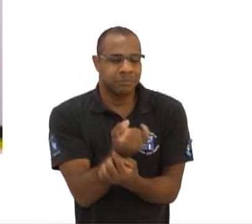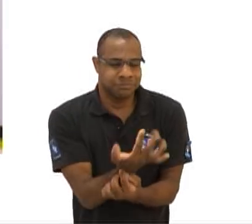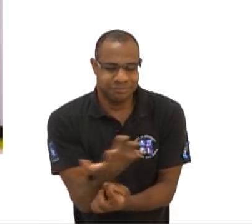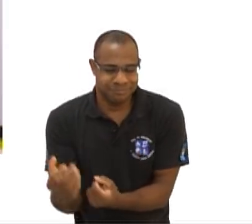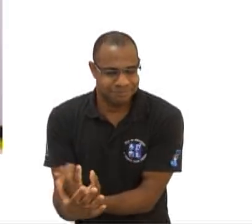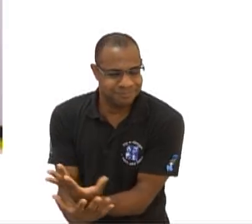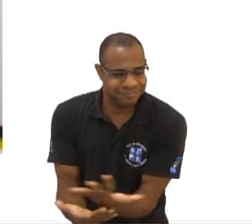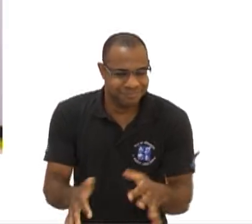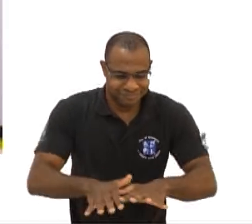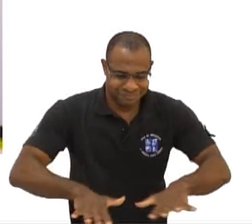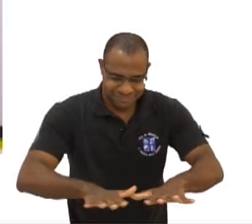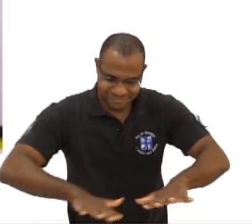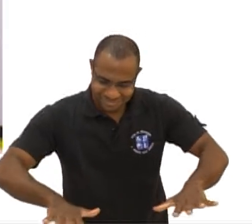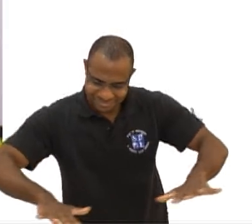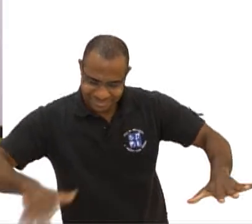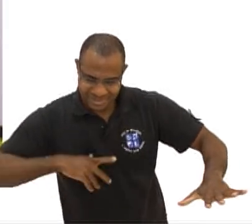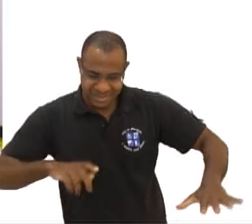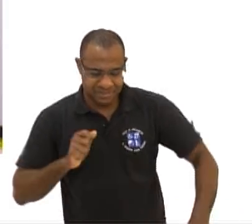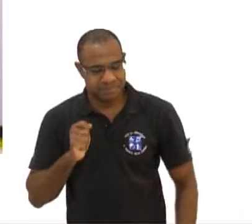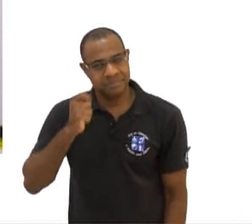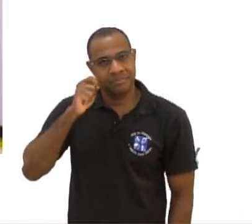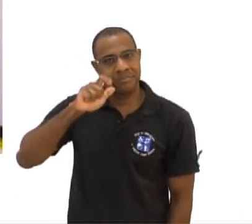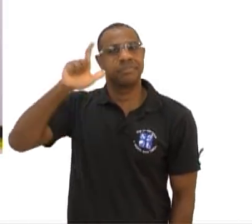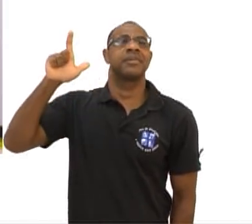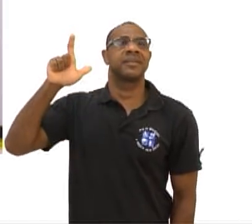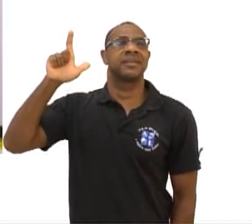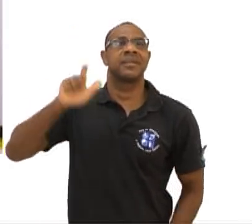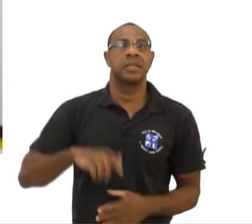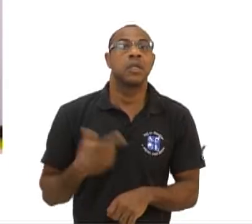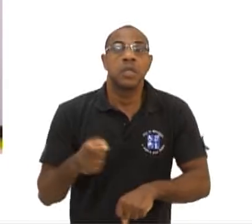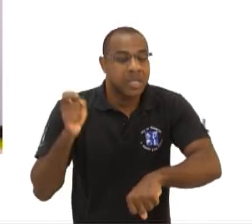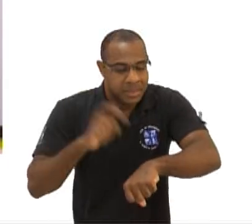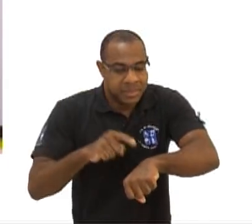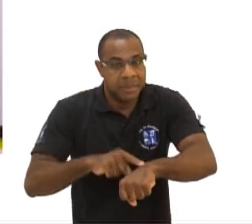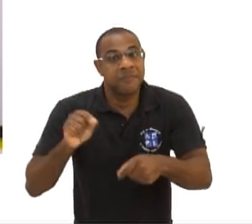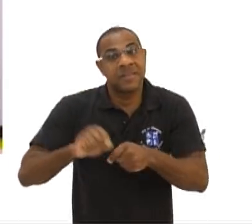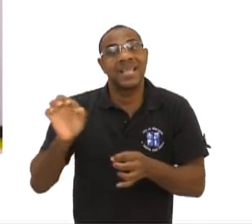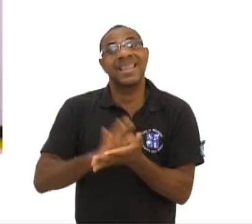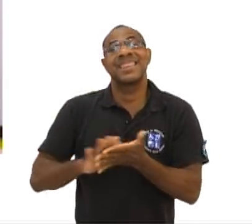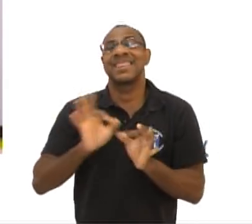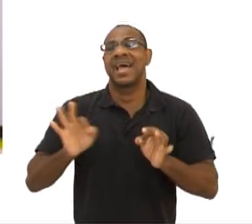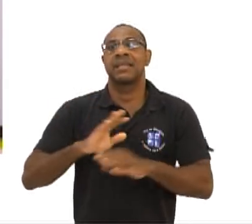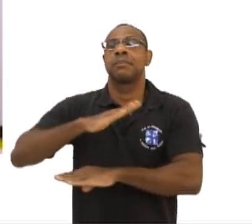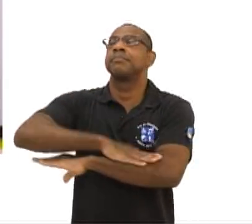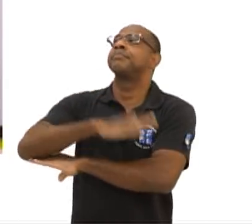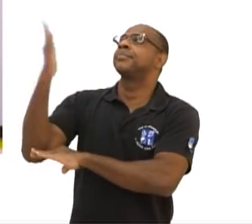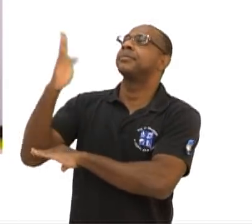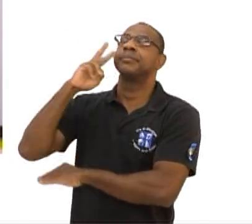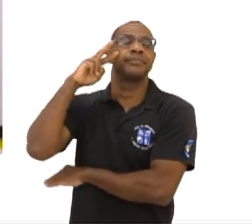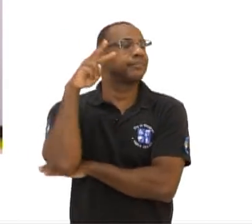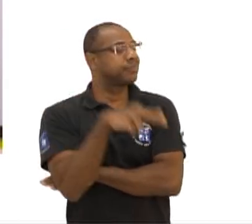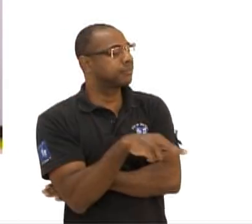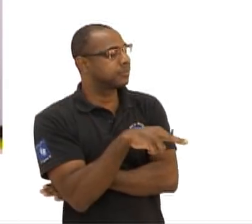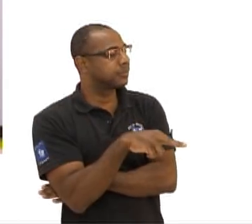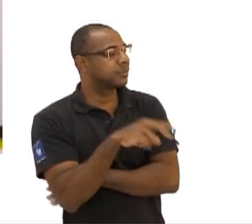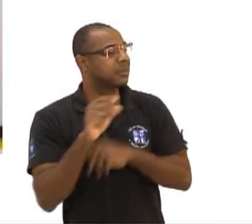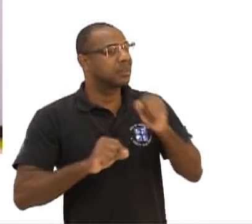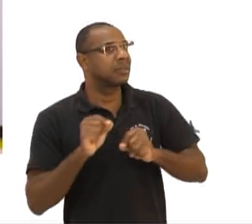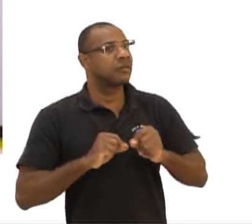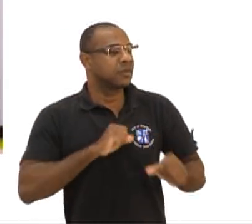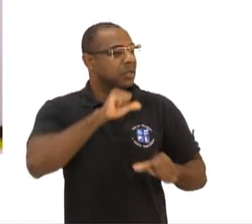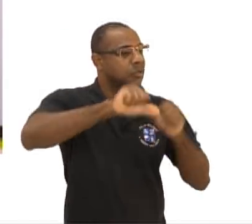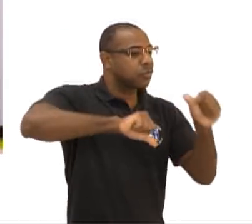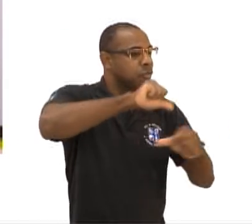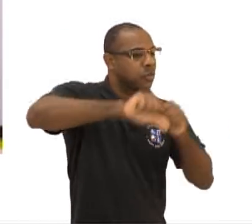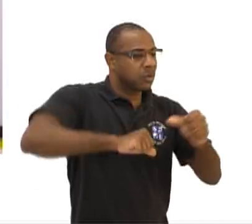negro. Um dia, ele acordou mais cedo. Nem deu tempo de fazer nada, ele chegou na janela, olhou e disse: Shana, por que estão trocando